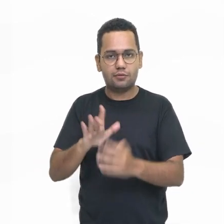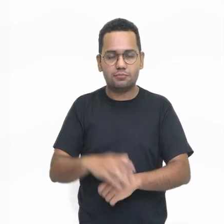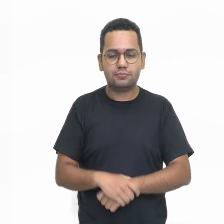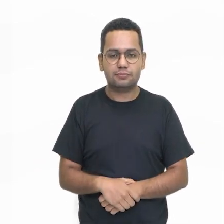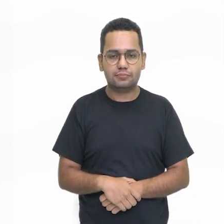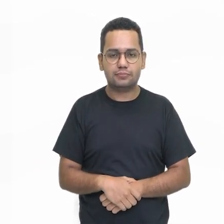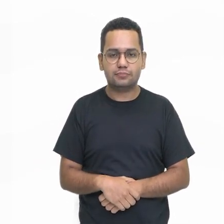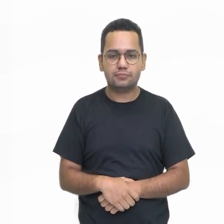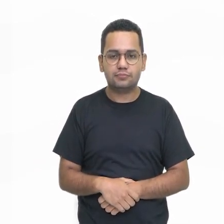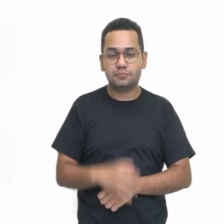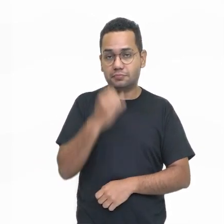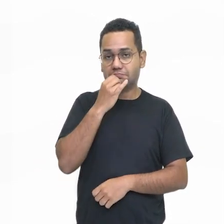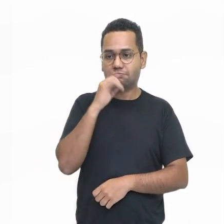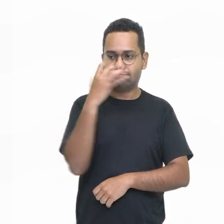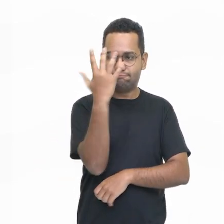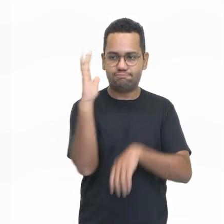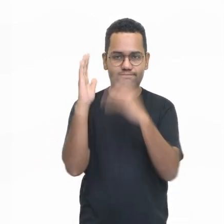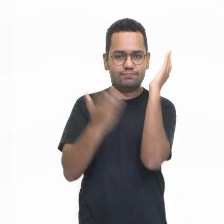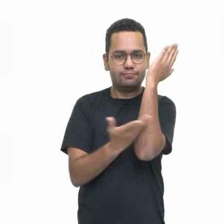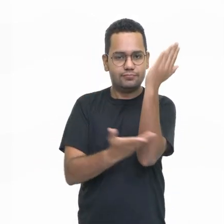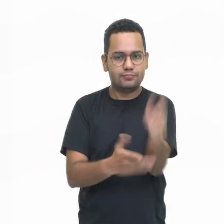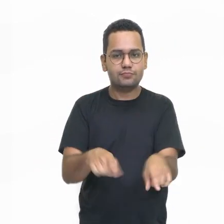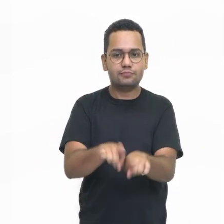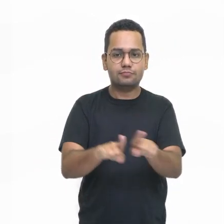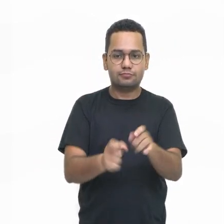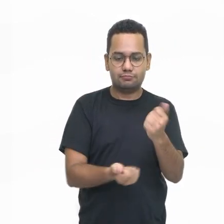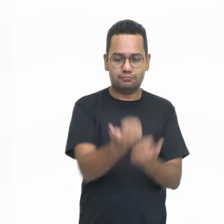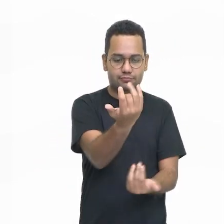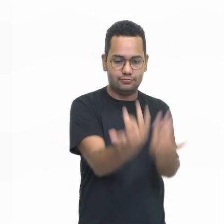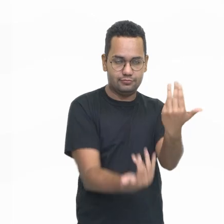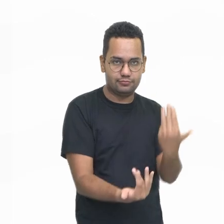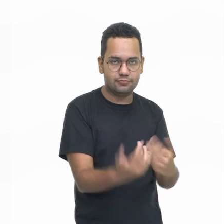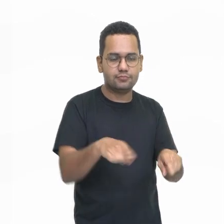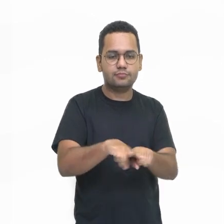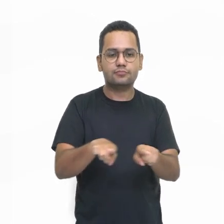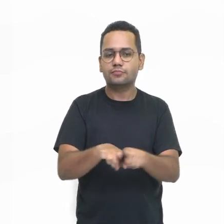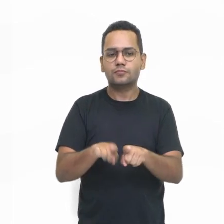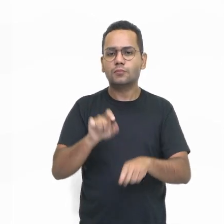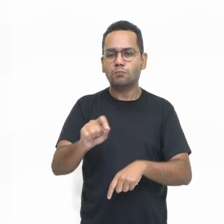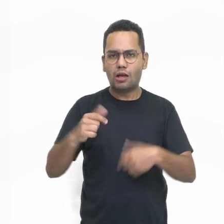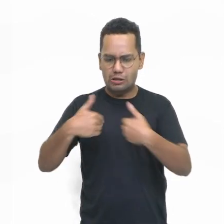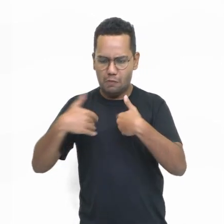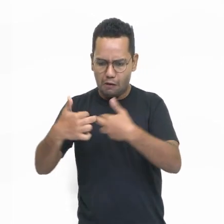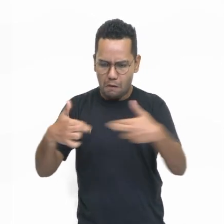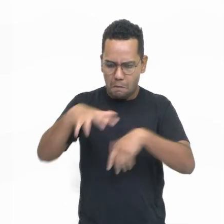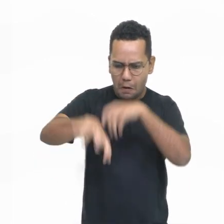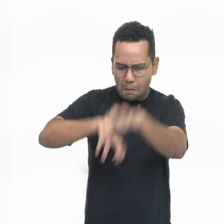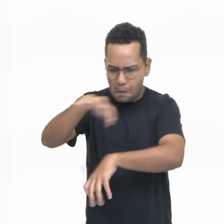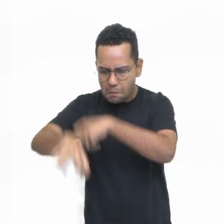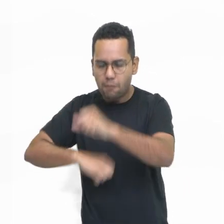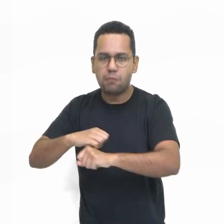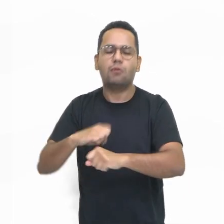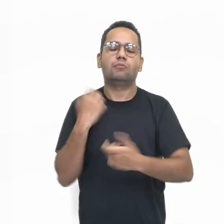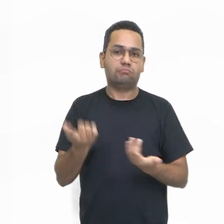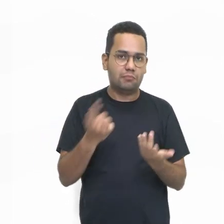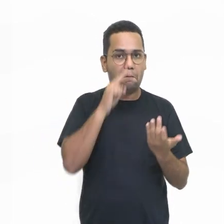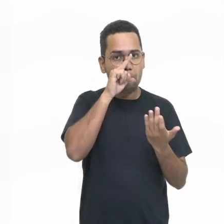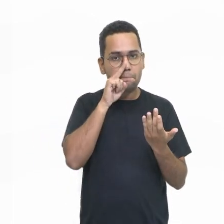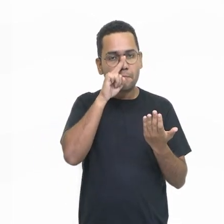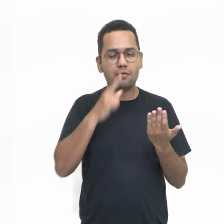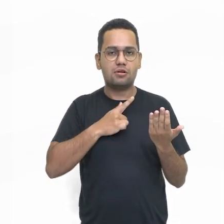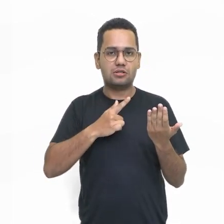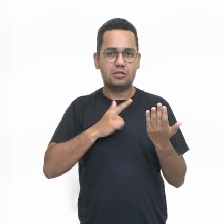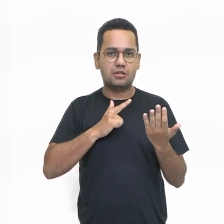Ou seja, o desmatamento e queimadas e caça ilegal são ameaças a esse sistema tão interessante aí,